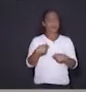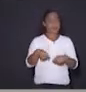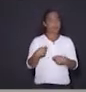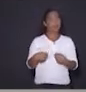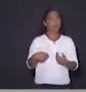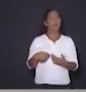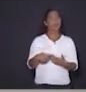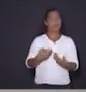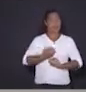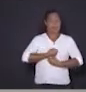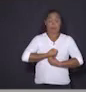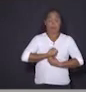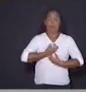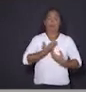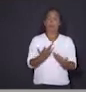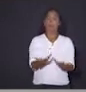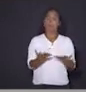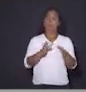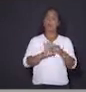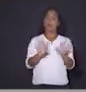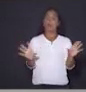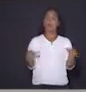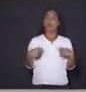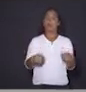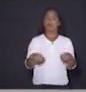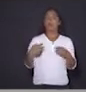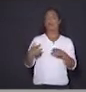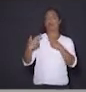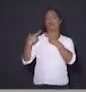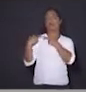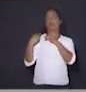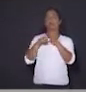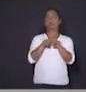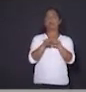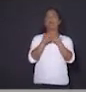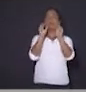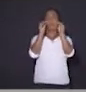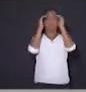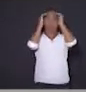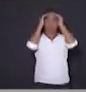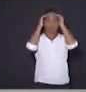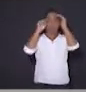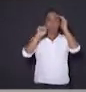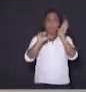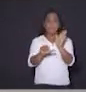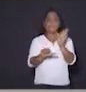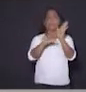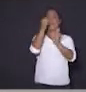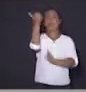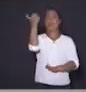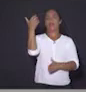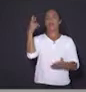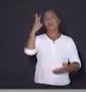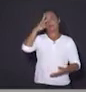que a liberdade de expressão seja levado em consideração e que também seja levado em consideração que não é a primeira vez na história da humanidade em que notícias falsas são